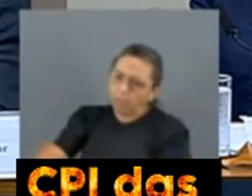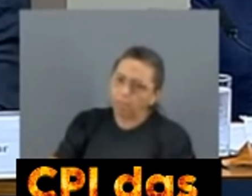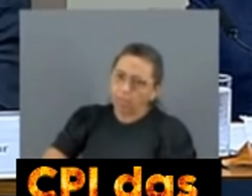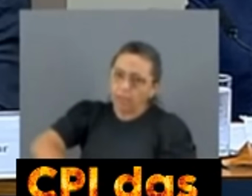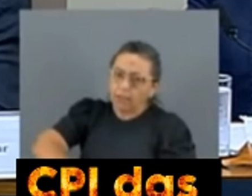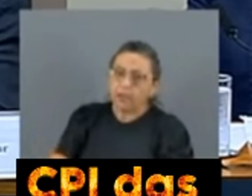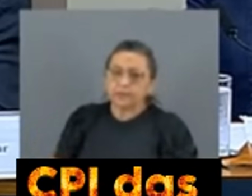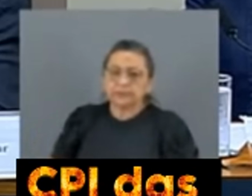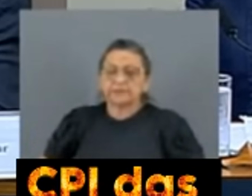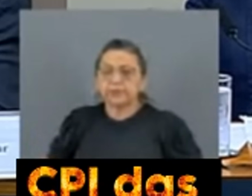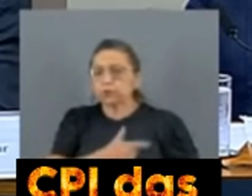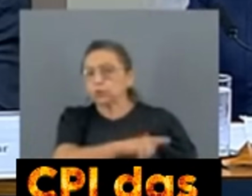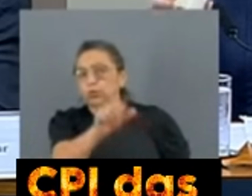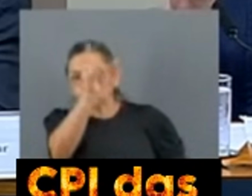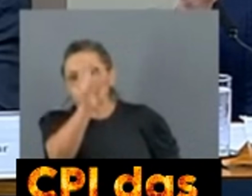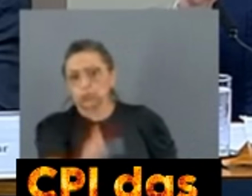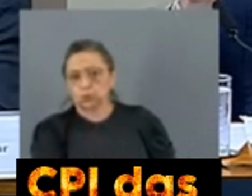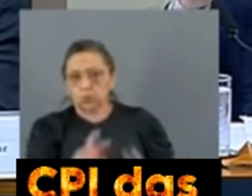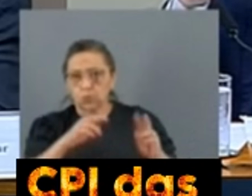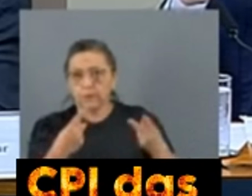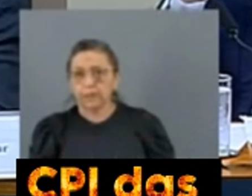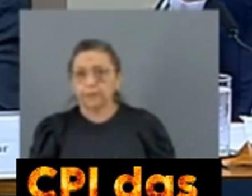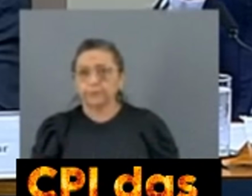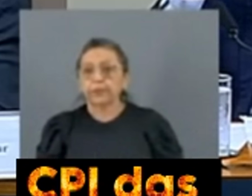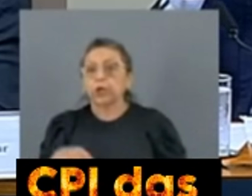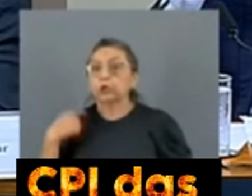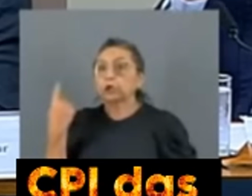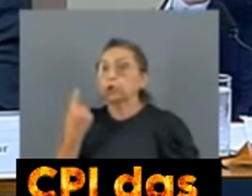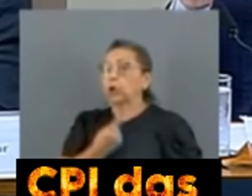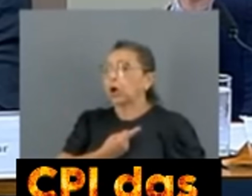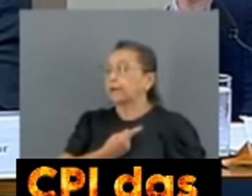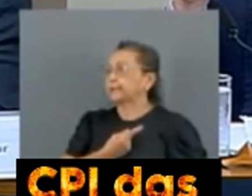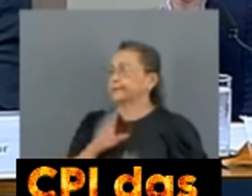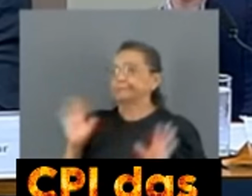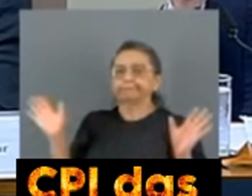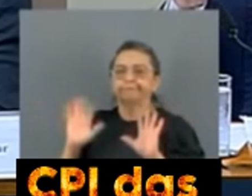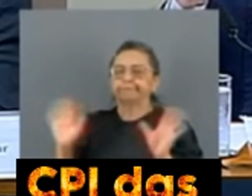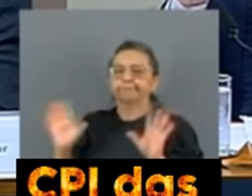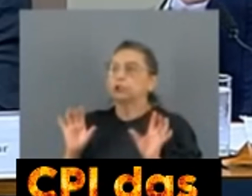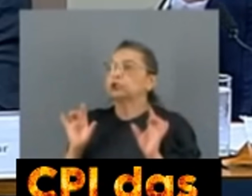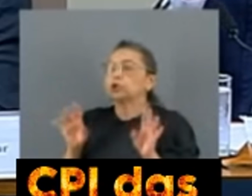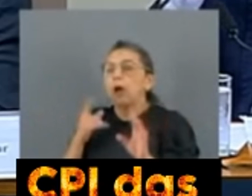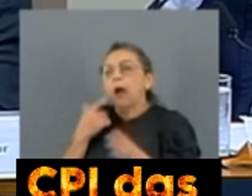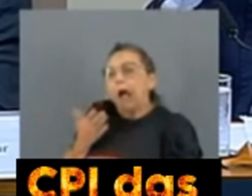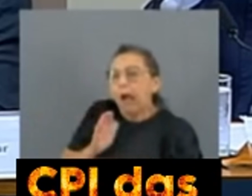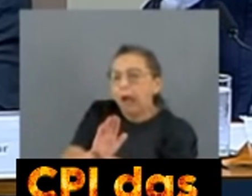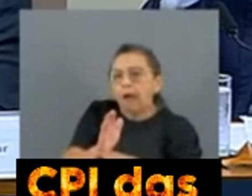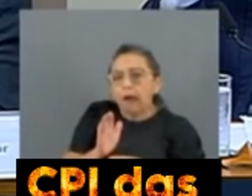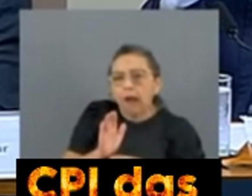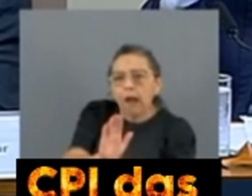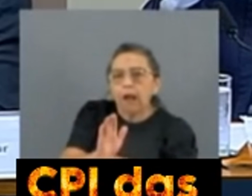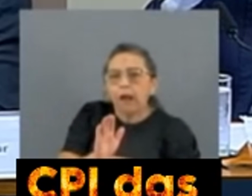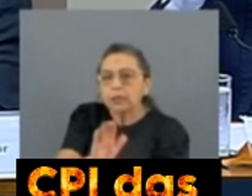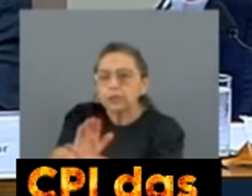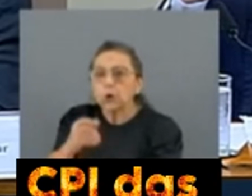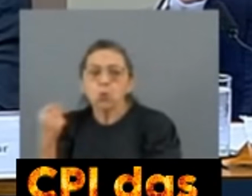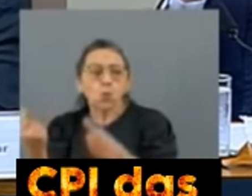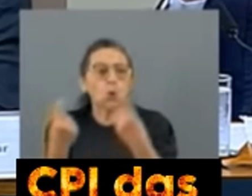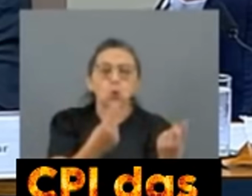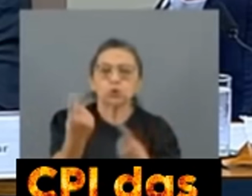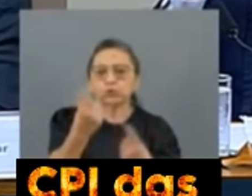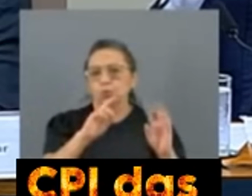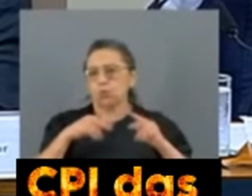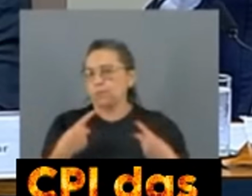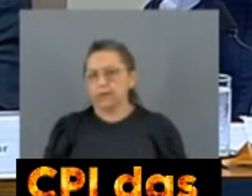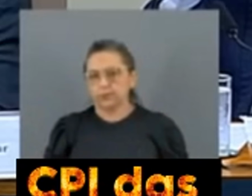de outro ser humano. Nós não somos um mero ajudante de um outro ser